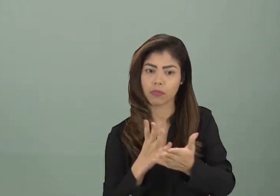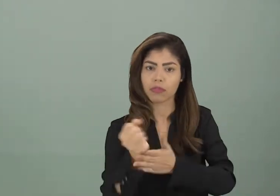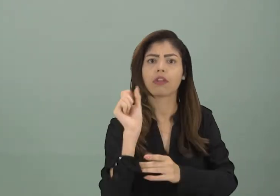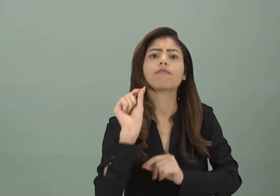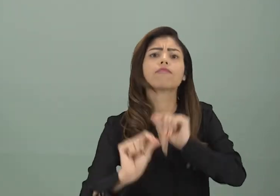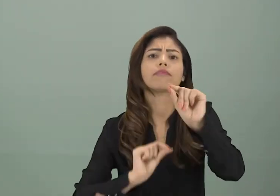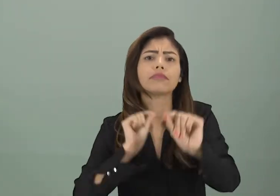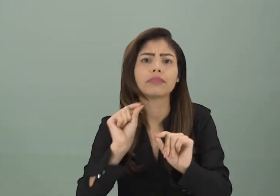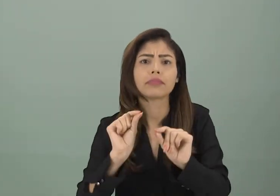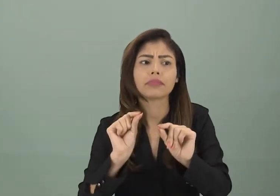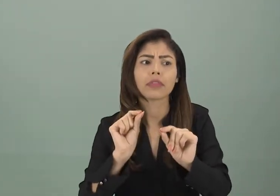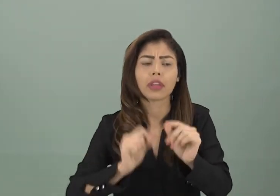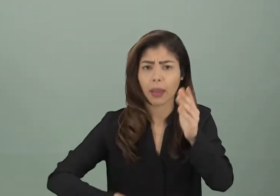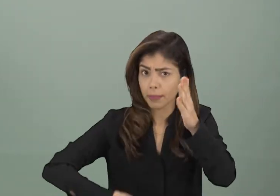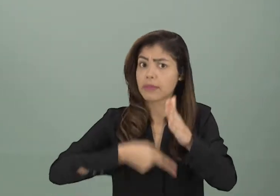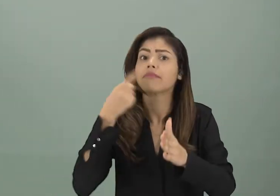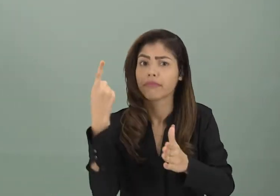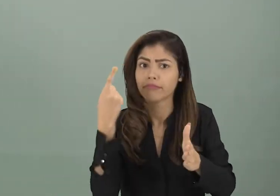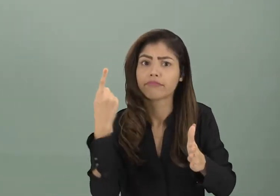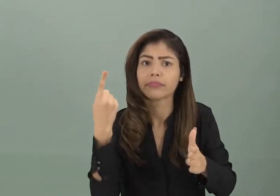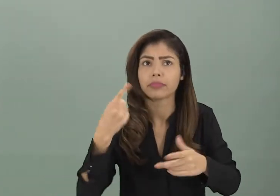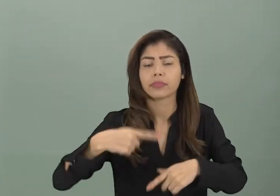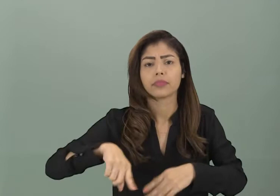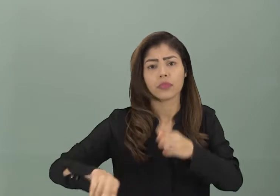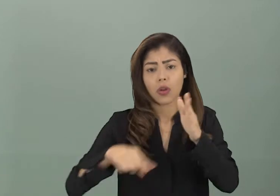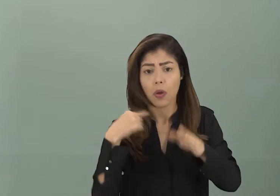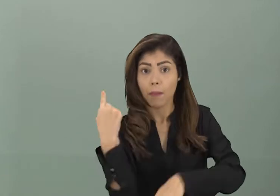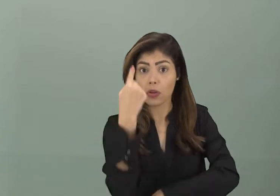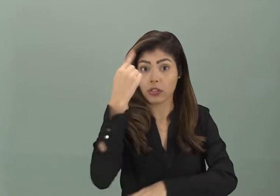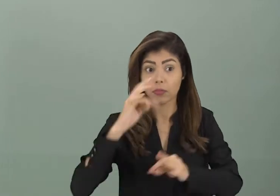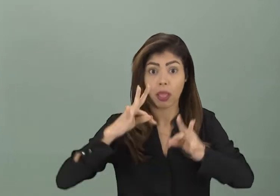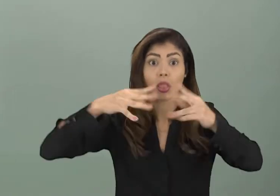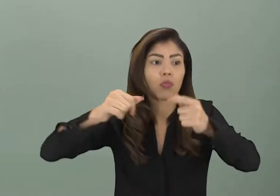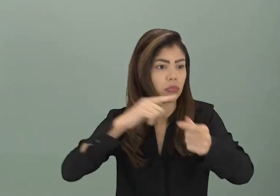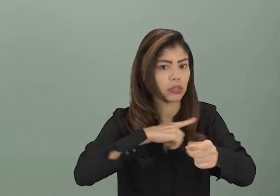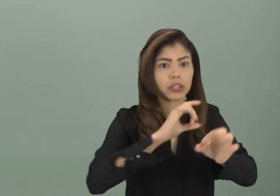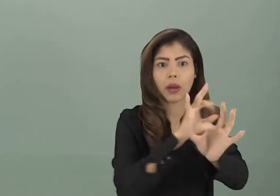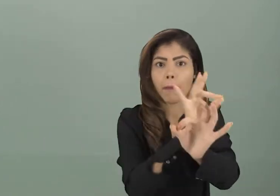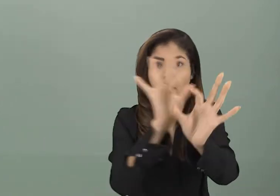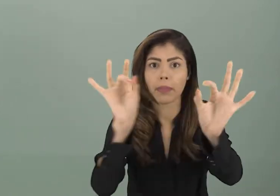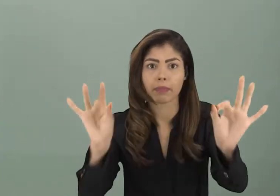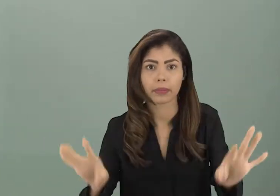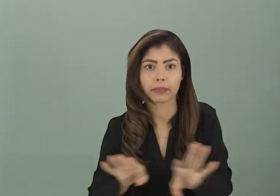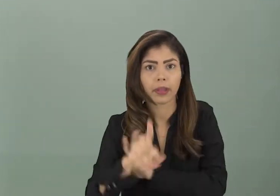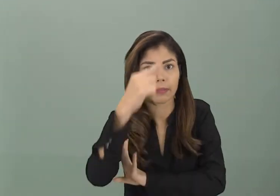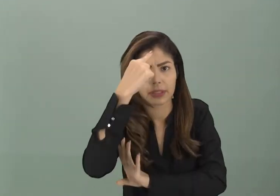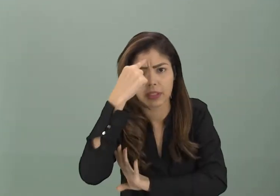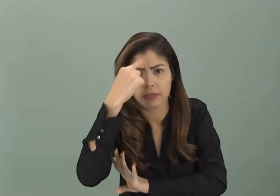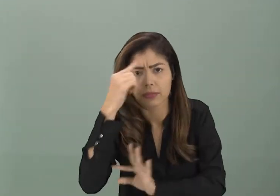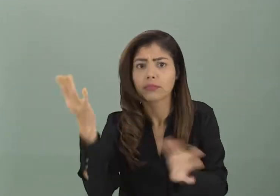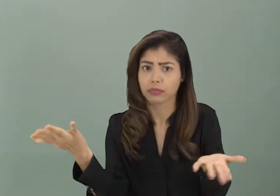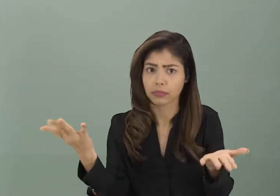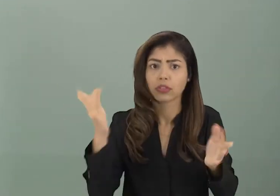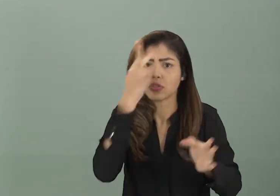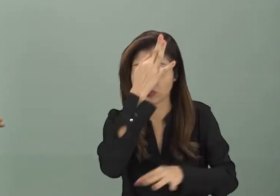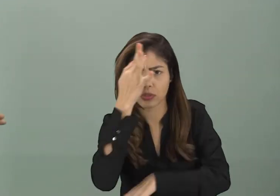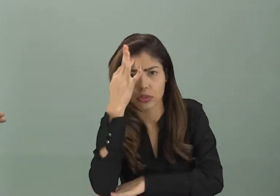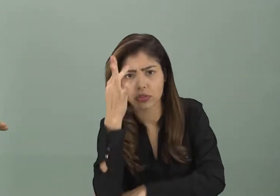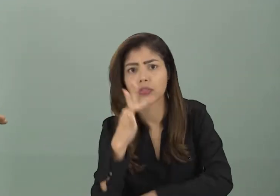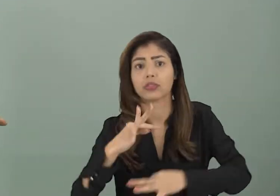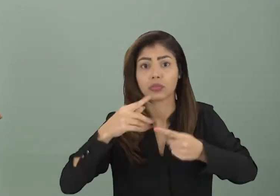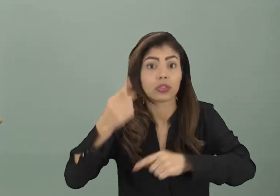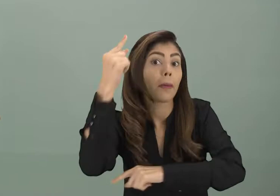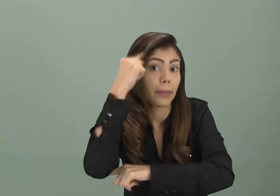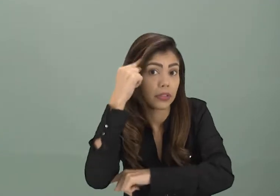quê? As primeiras causas, os princípios para tudo o que existe. Esse era o pensado sobre a mente desses primeiros filósofos, desses